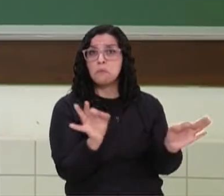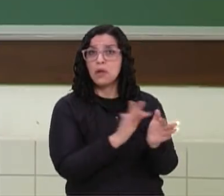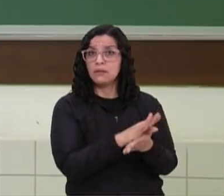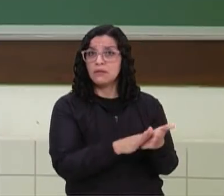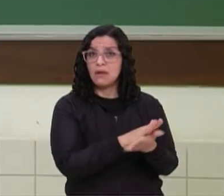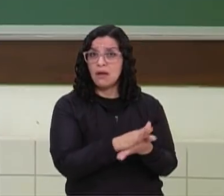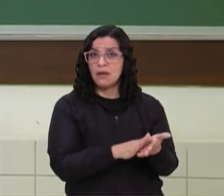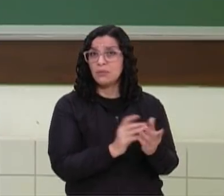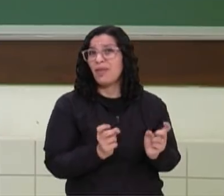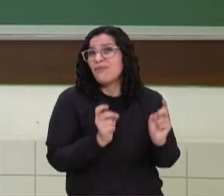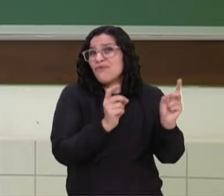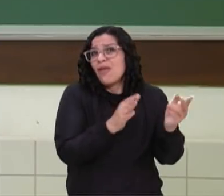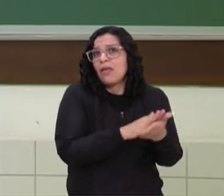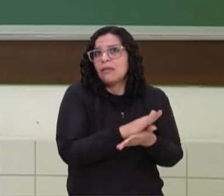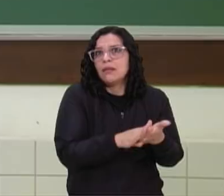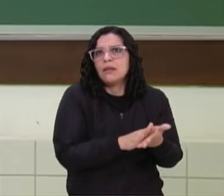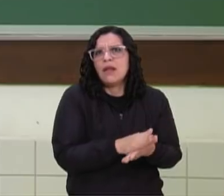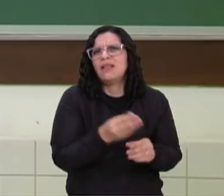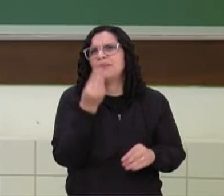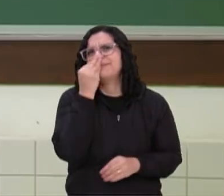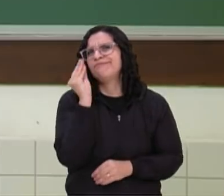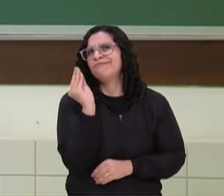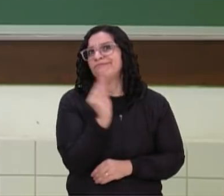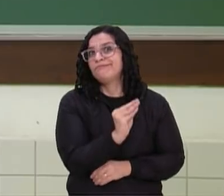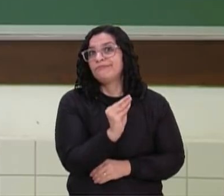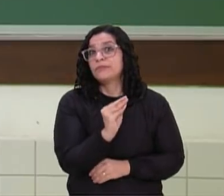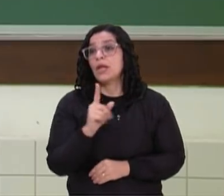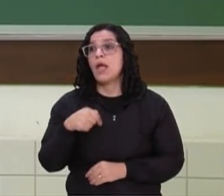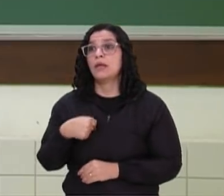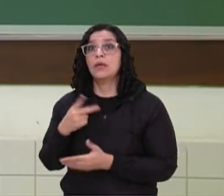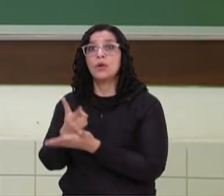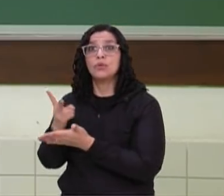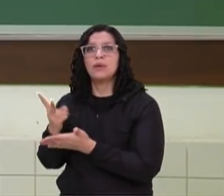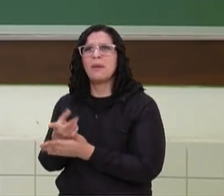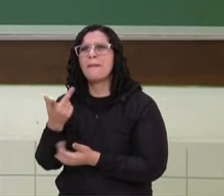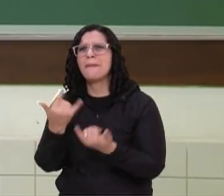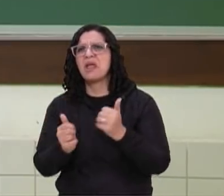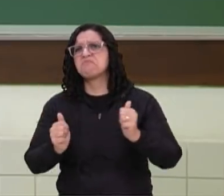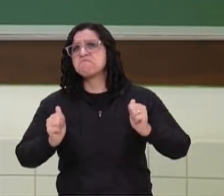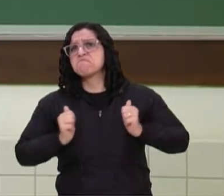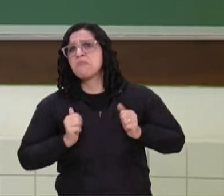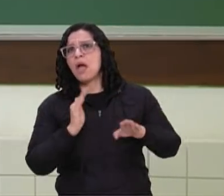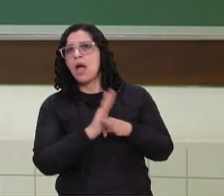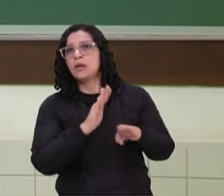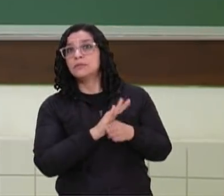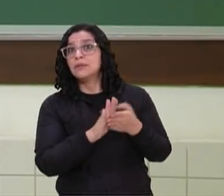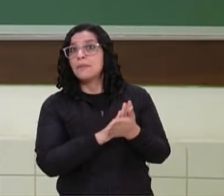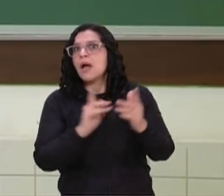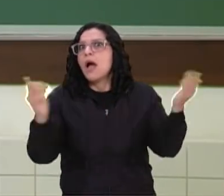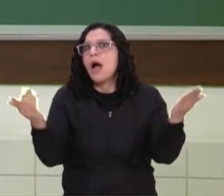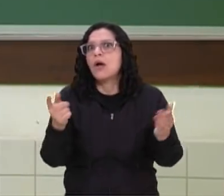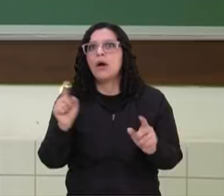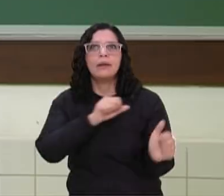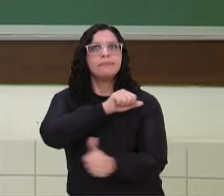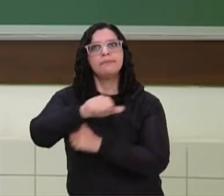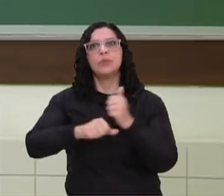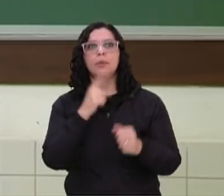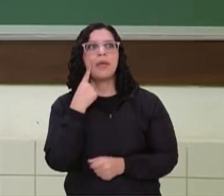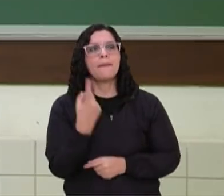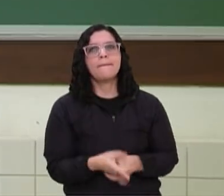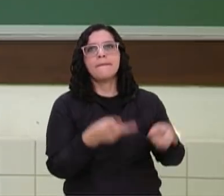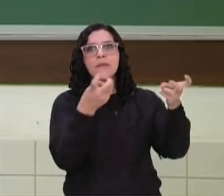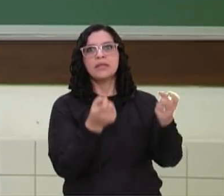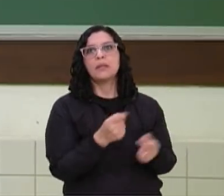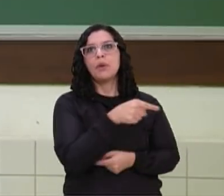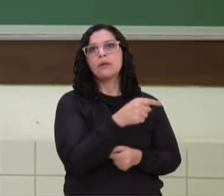em comerciais nessa colônia, a Inglaterra mantinha a sua negligência, certo? Então, o que nós vimos